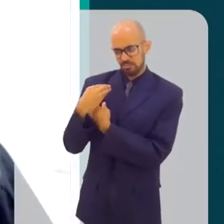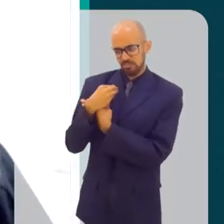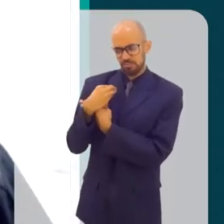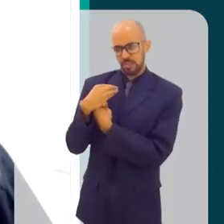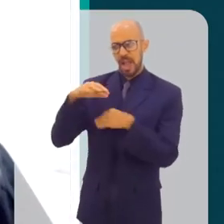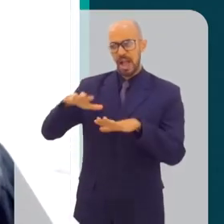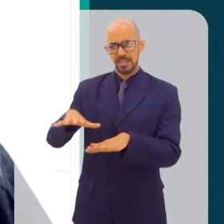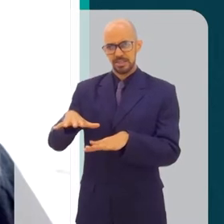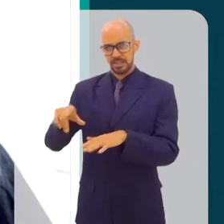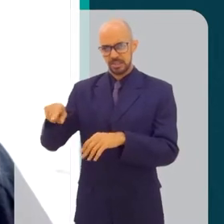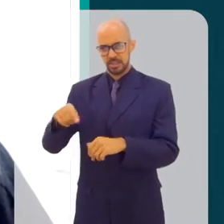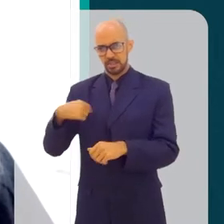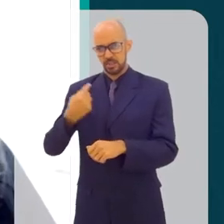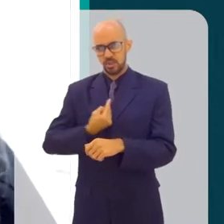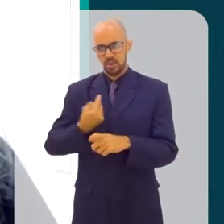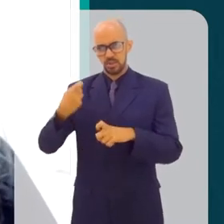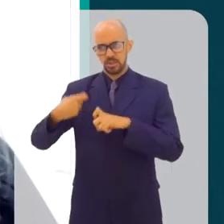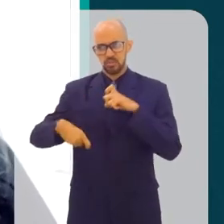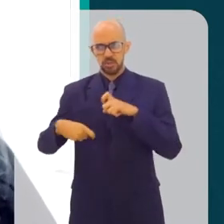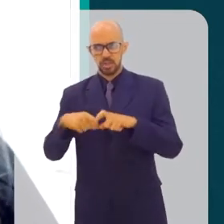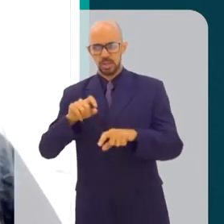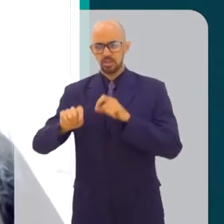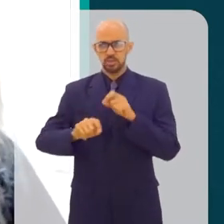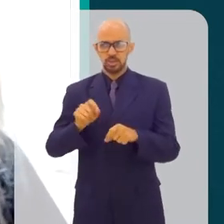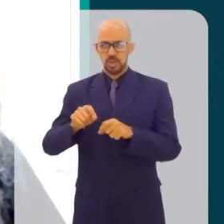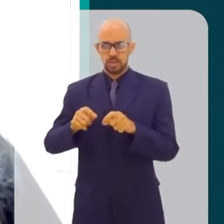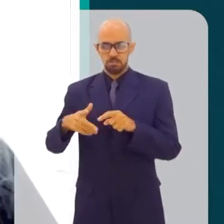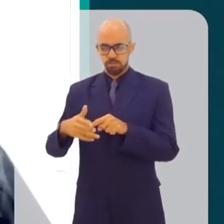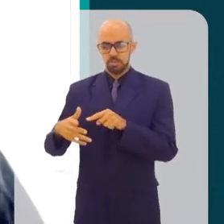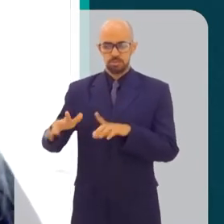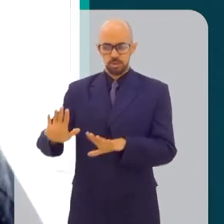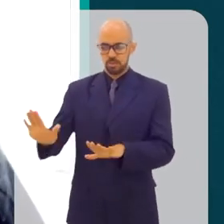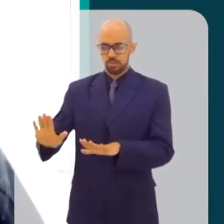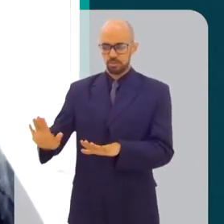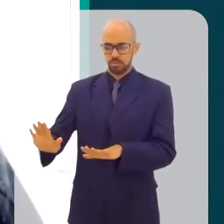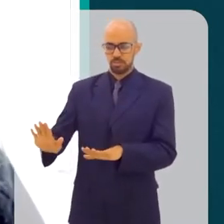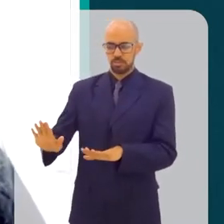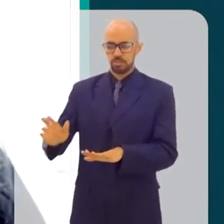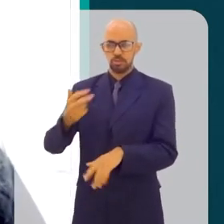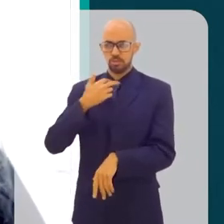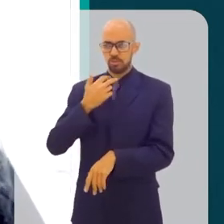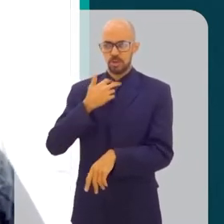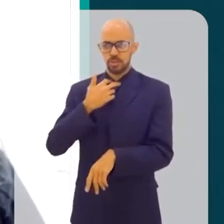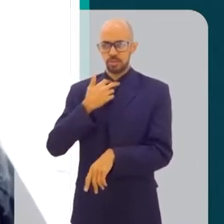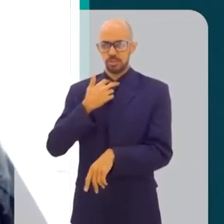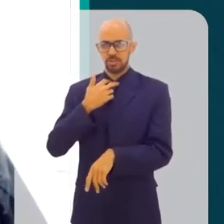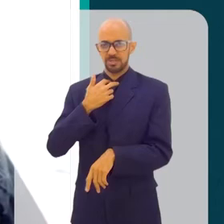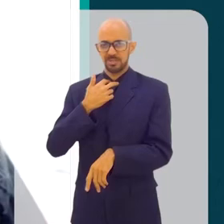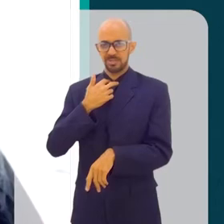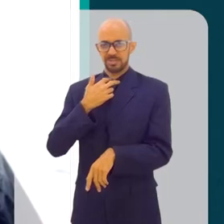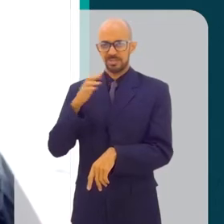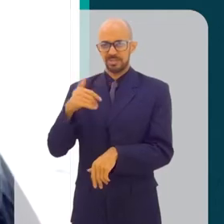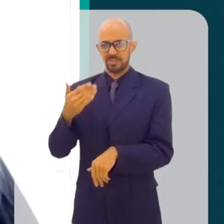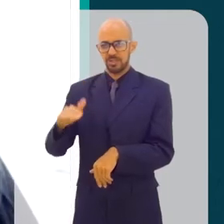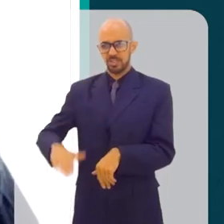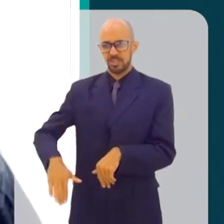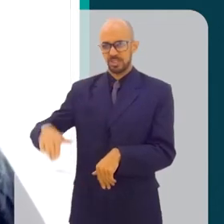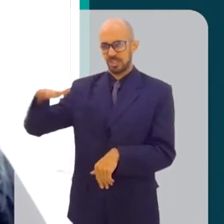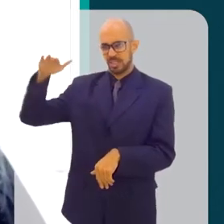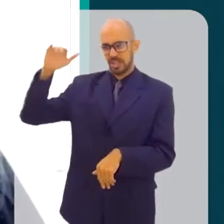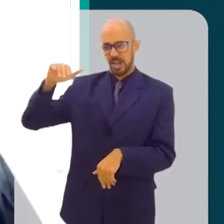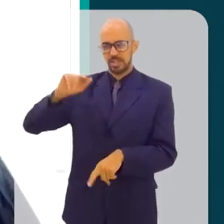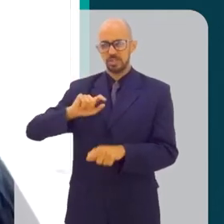dessa forma, né? A nossa sexualidade, ela é tolhida desde a primeira infância. Então, a